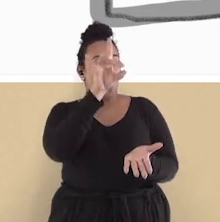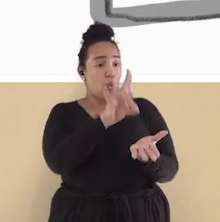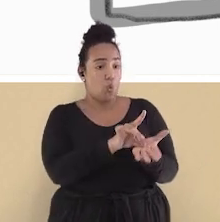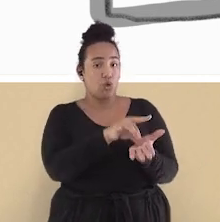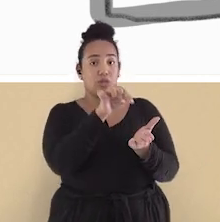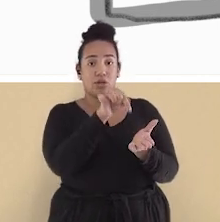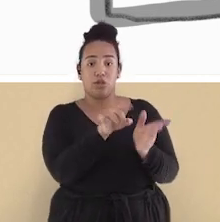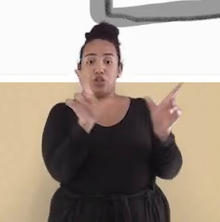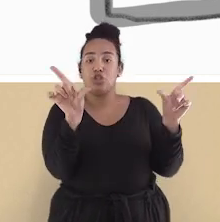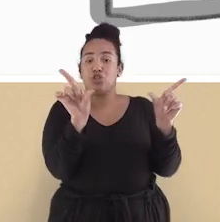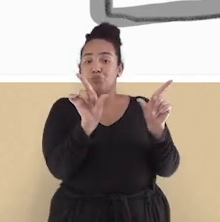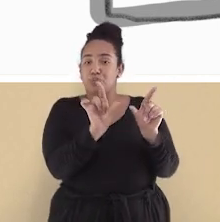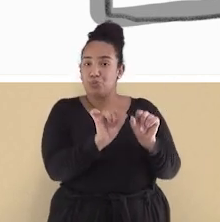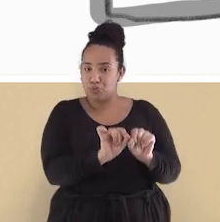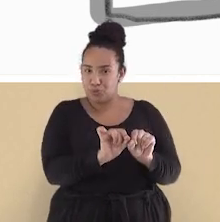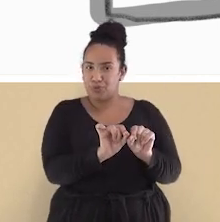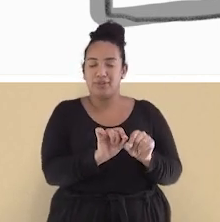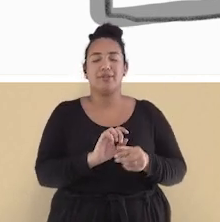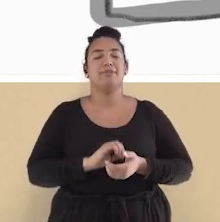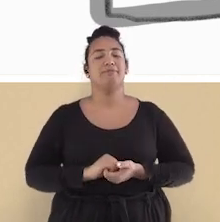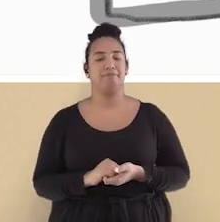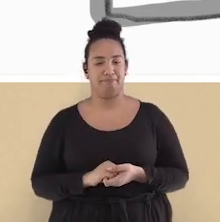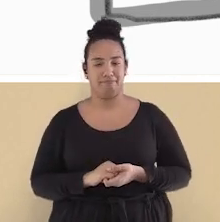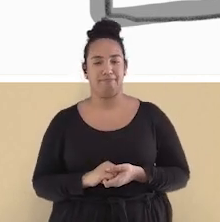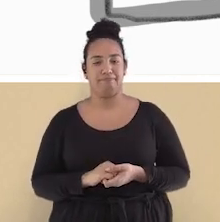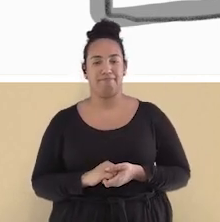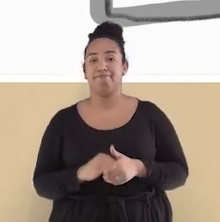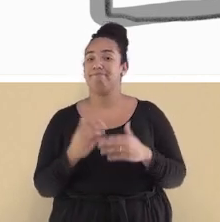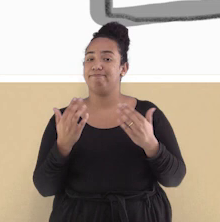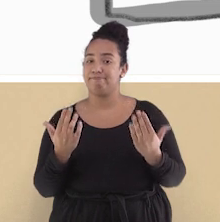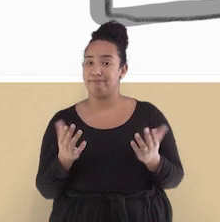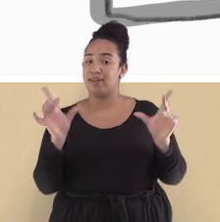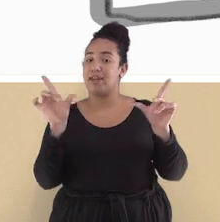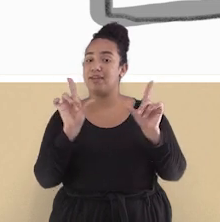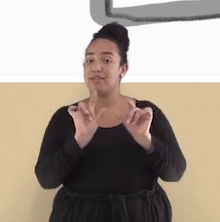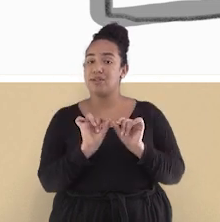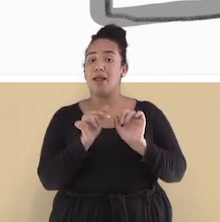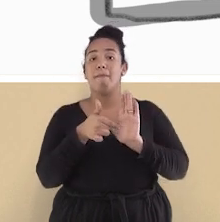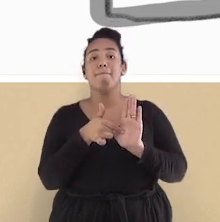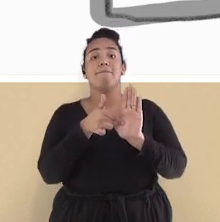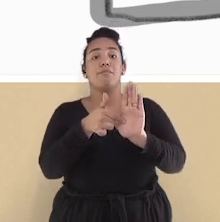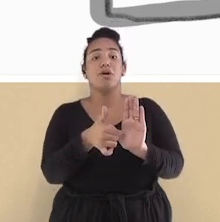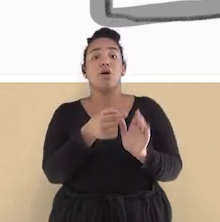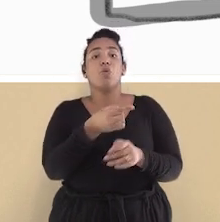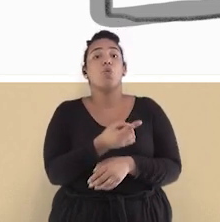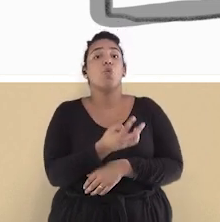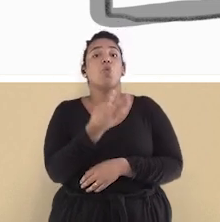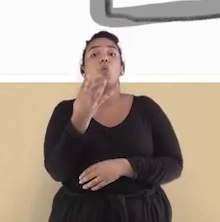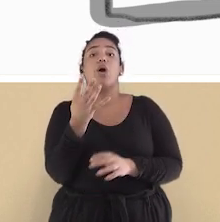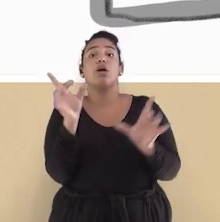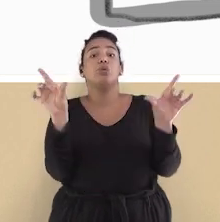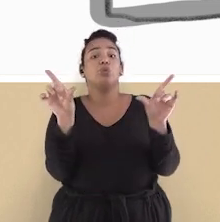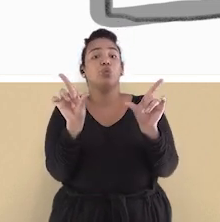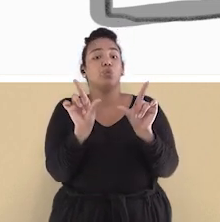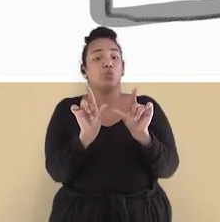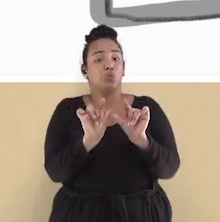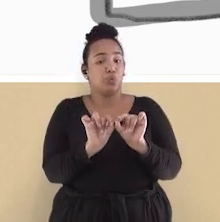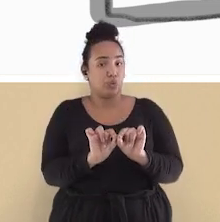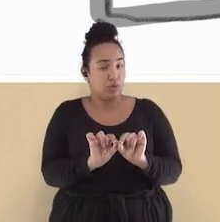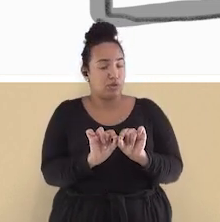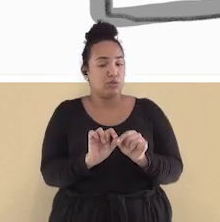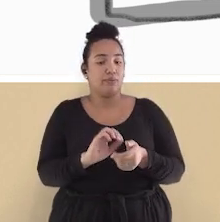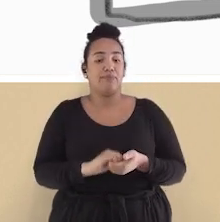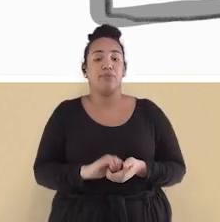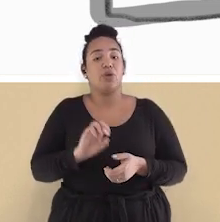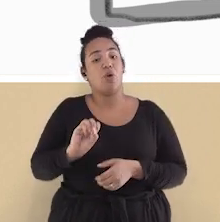representações reduzidas de um território. E a escala mostra o quanto esse mapa